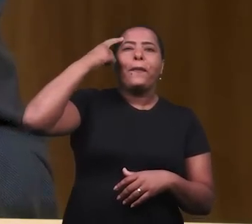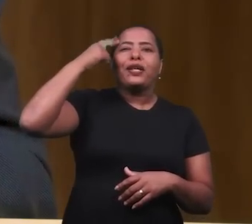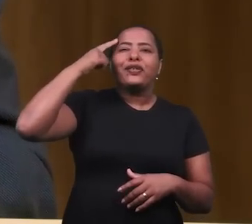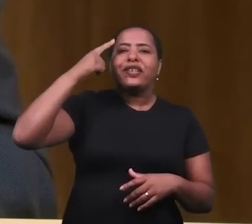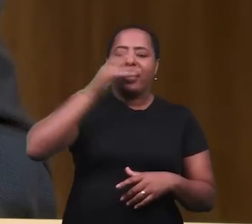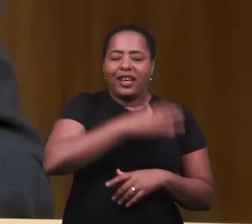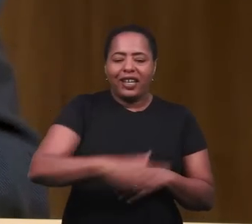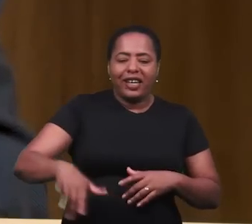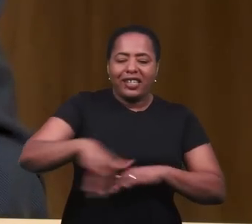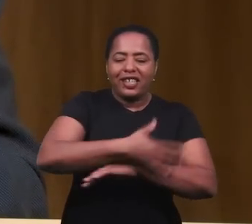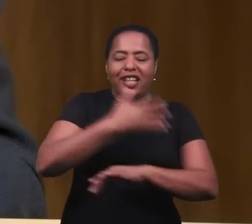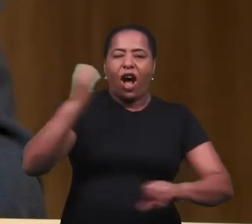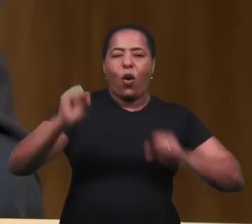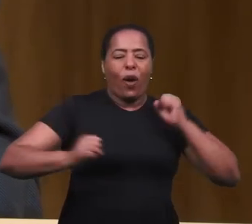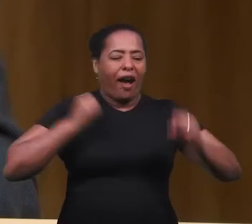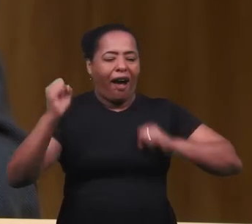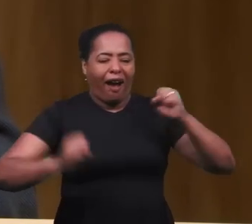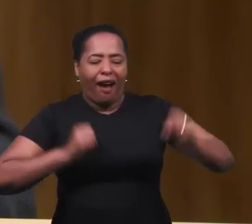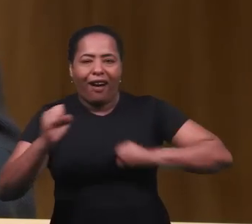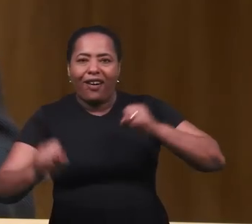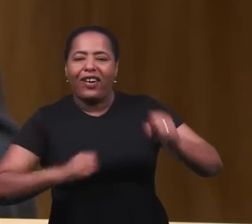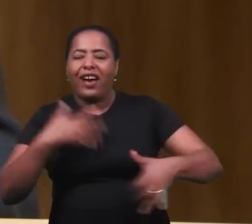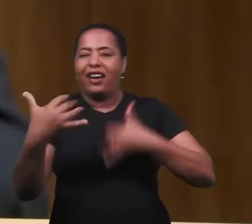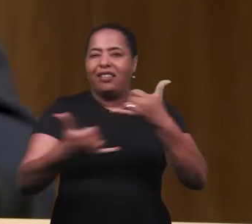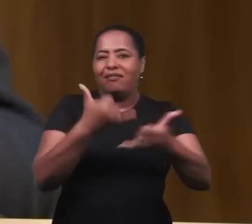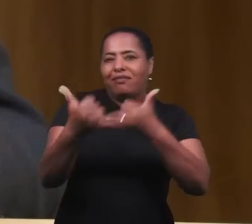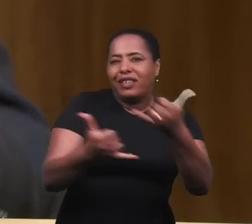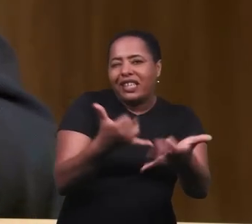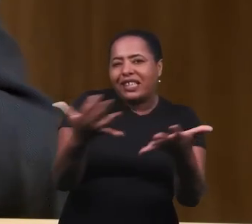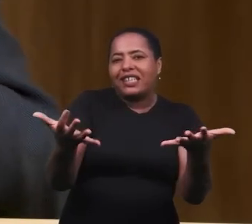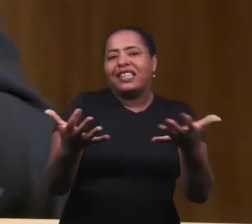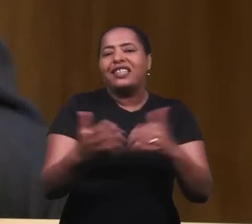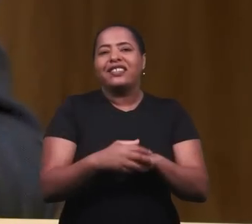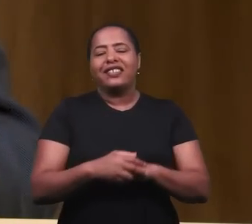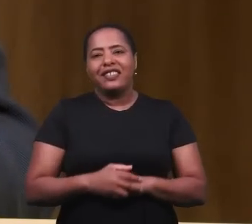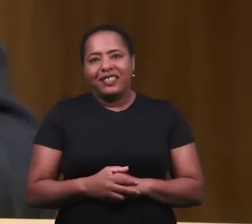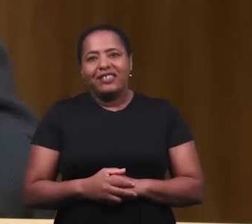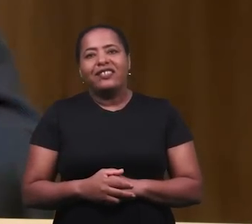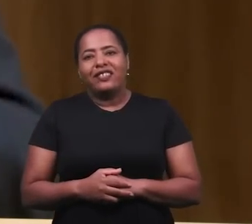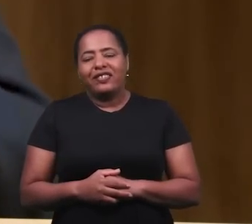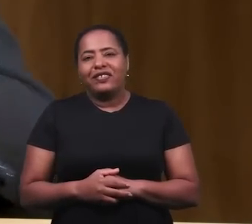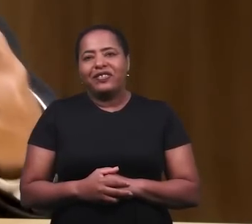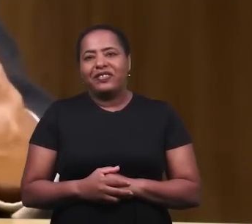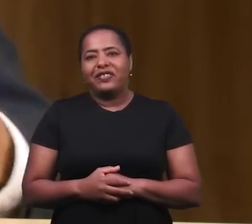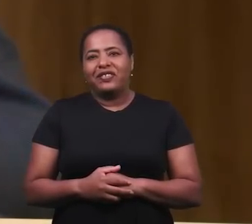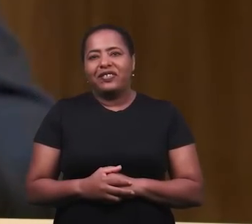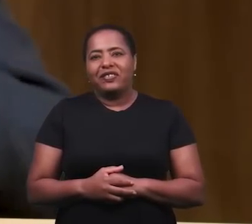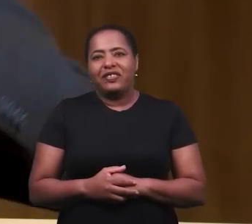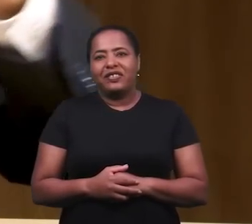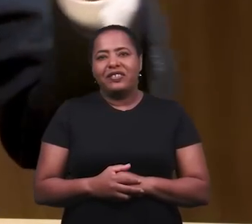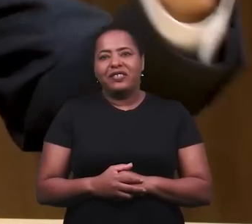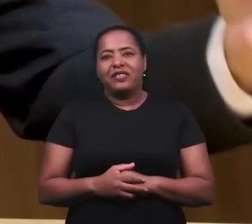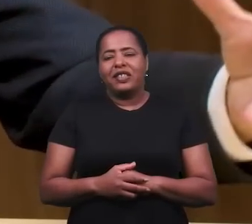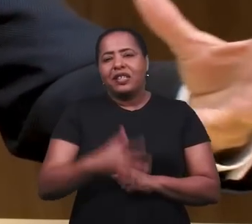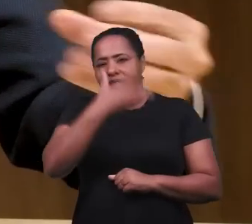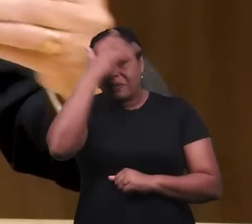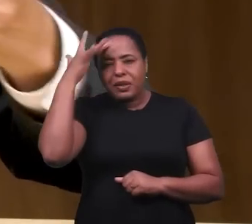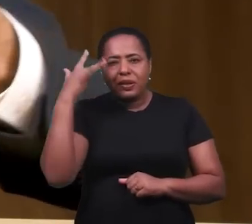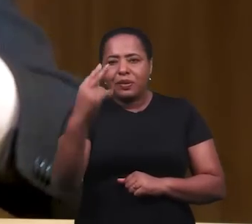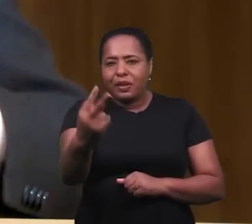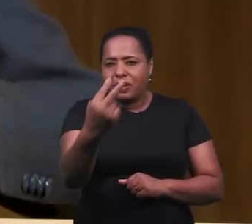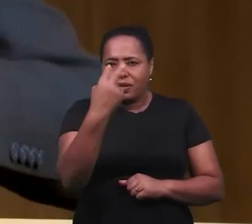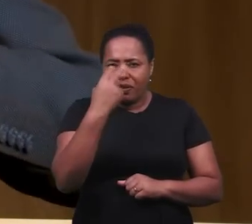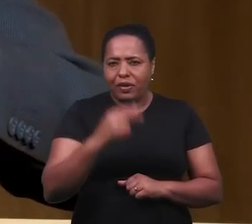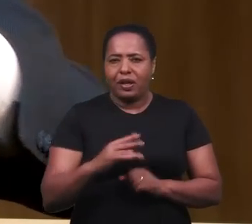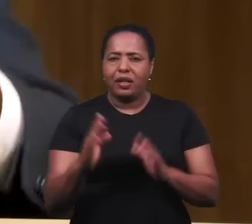marca muito, são os dias mais alegres do ano, né? Que de sol. O que você imagina no verão? As crianças correndo na rua, muito